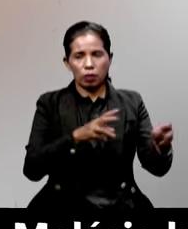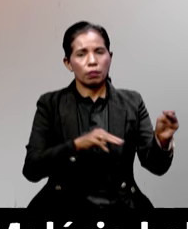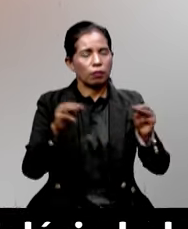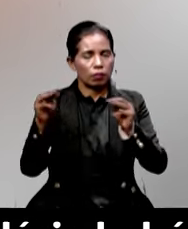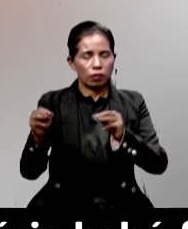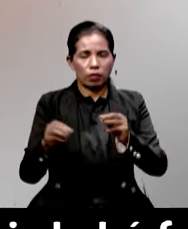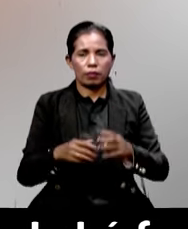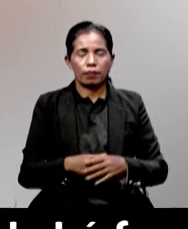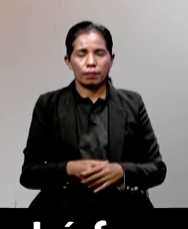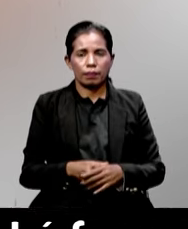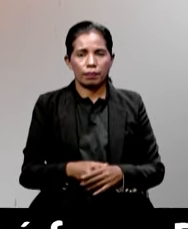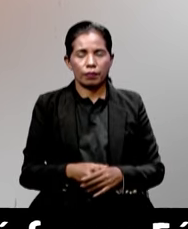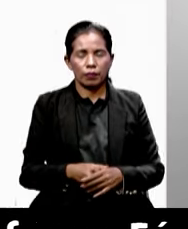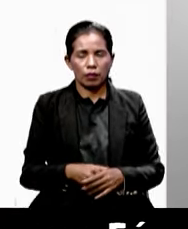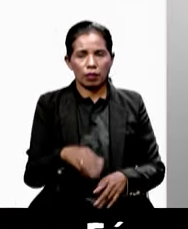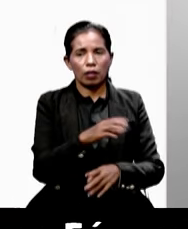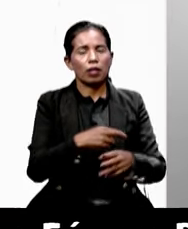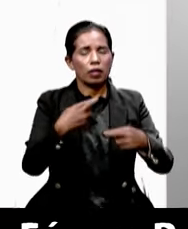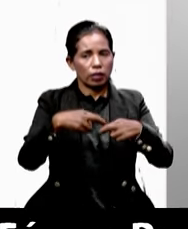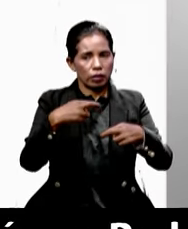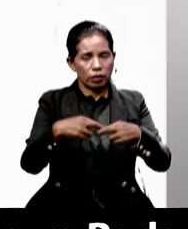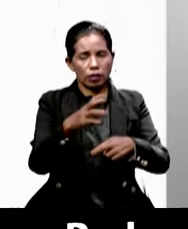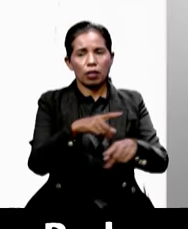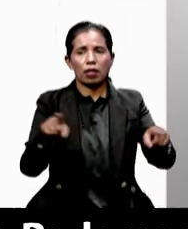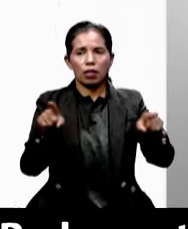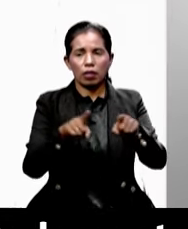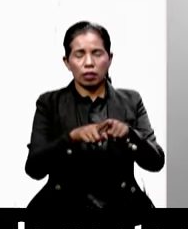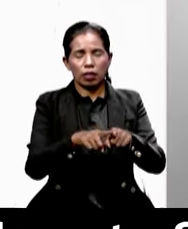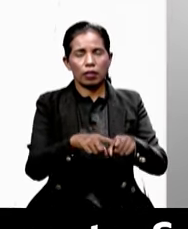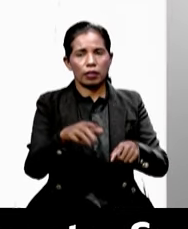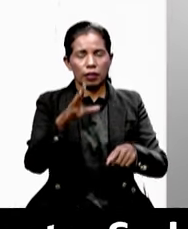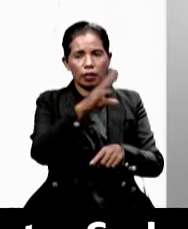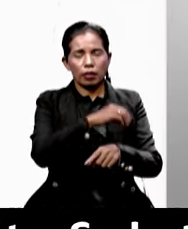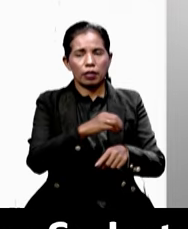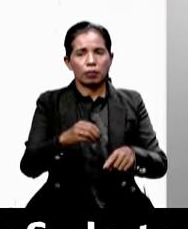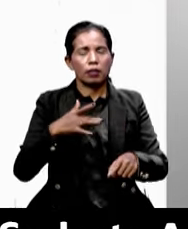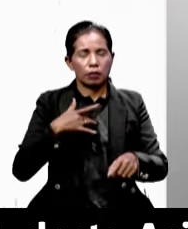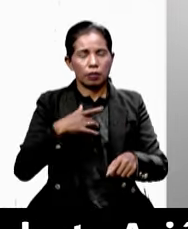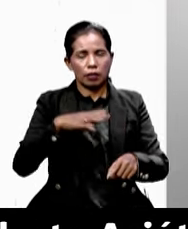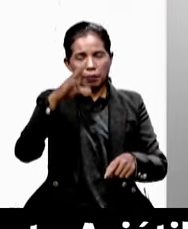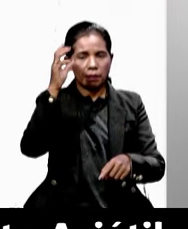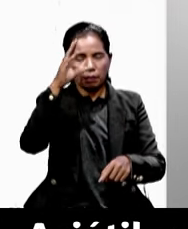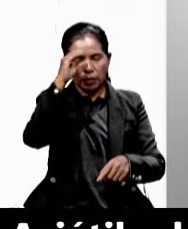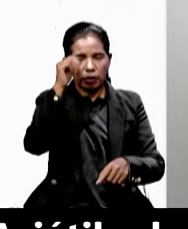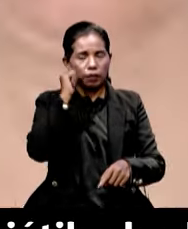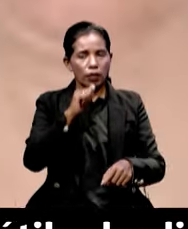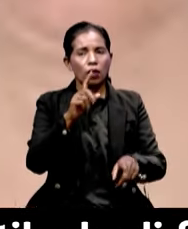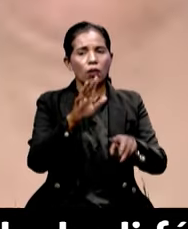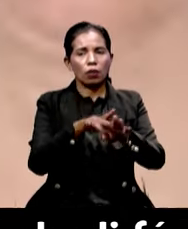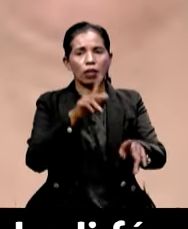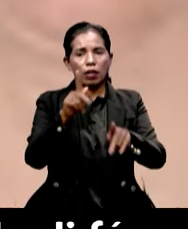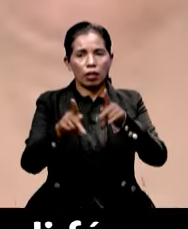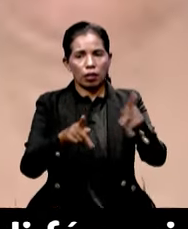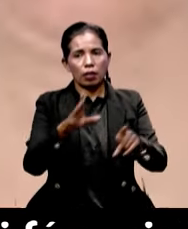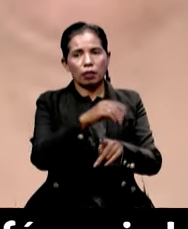no não modificável. Fator risco não modificável hanesan sexo no raça. Nune moras estruc kona liu ba ema nebe ho